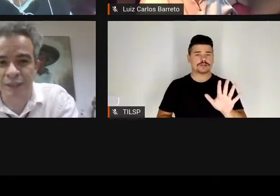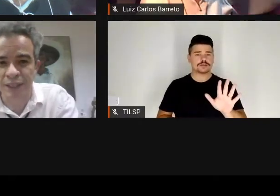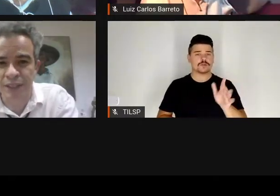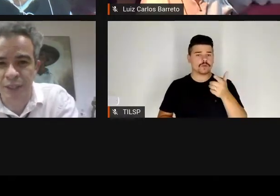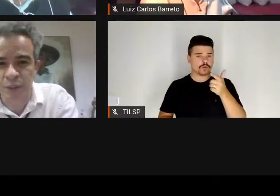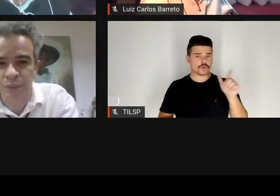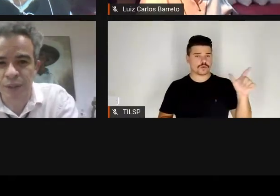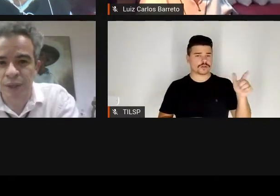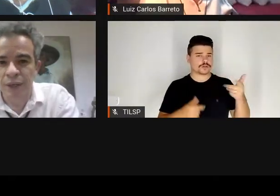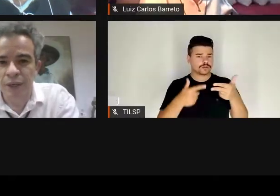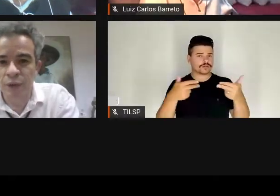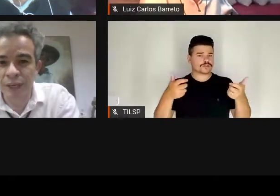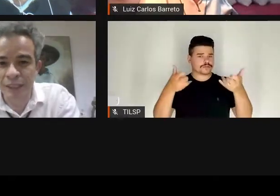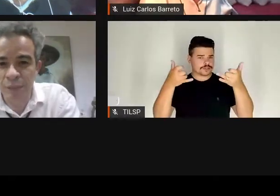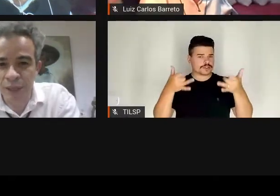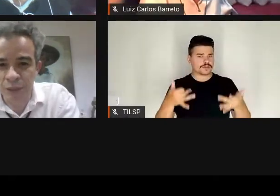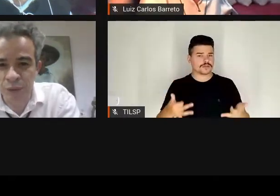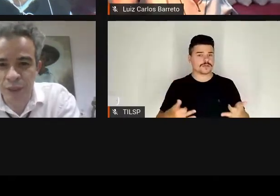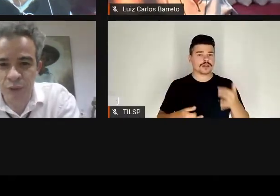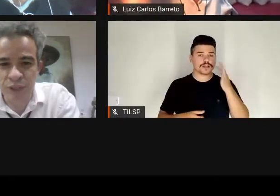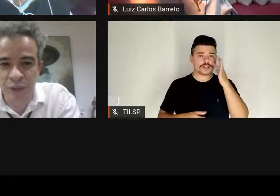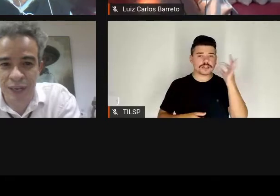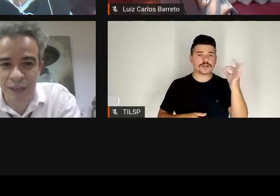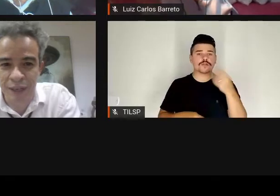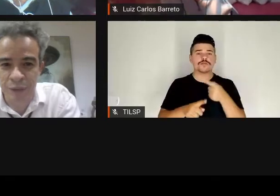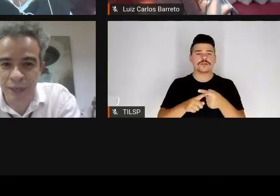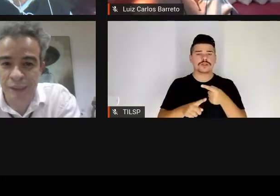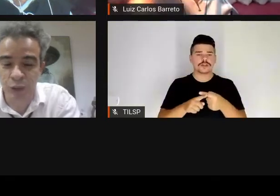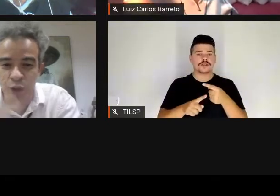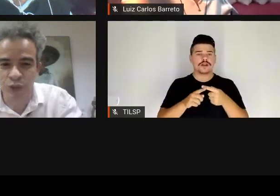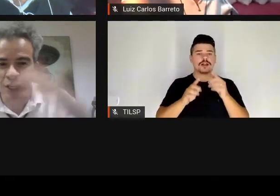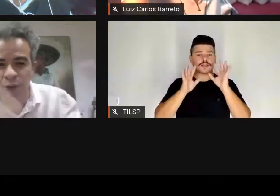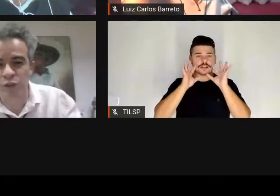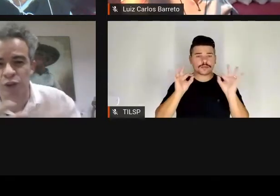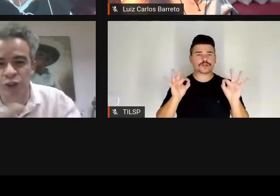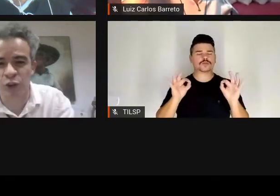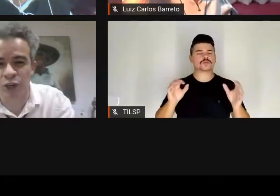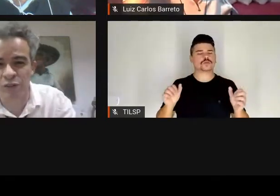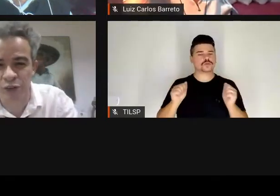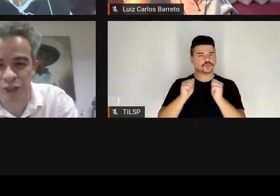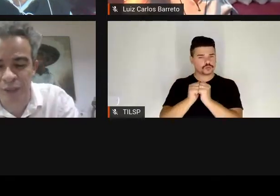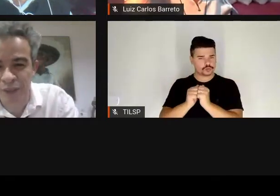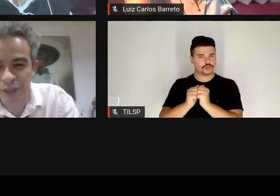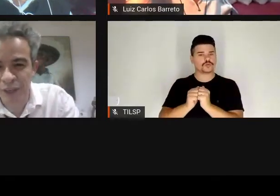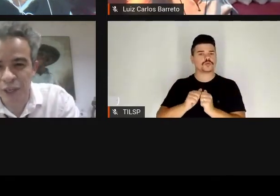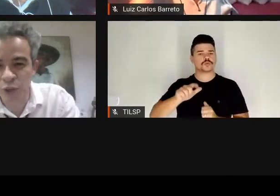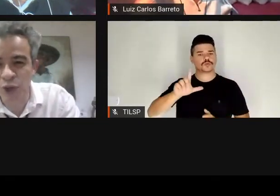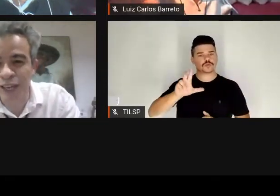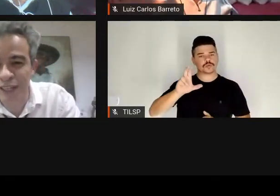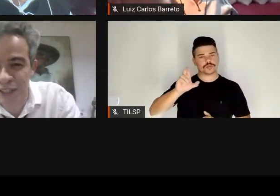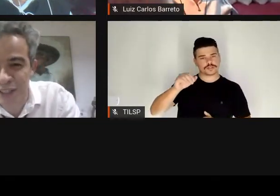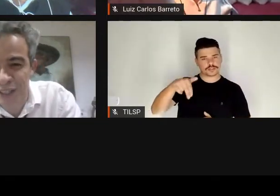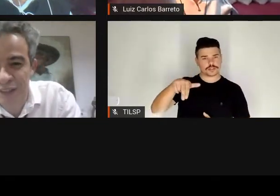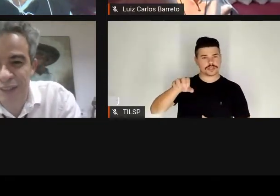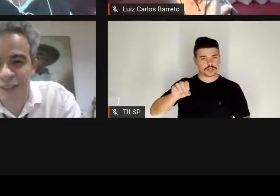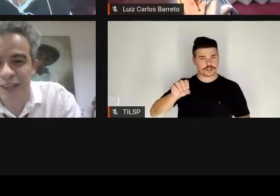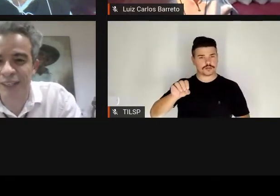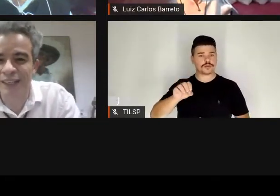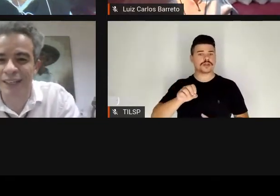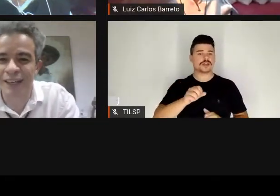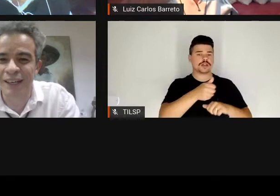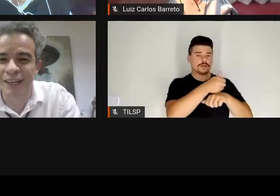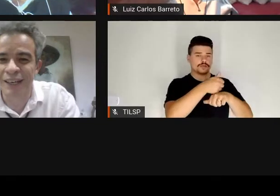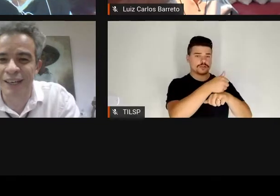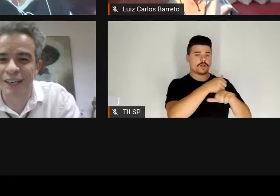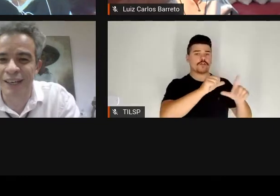chamava a atenção, o encantamento em Luciano Carneiro, era a sua junção entre o fotógrafo e o jornalista,